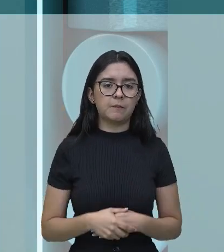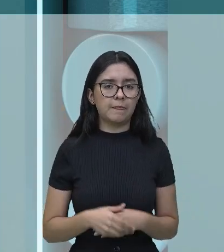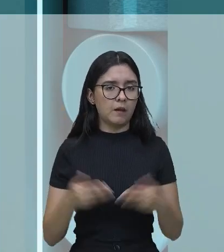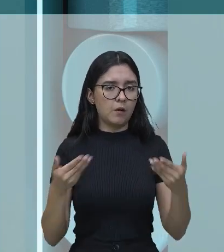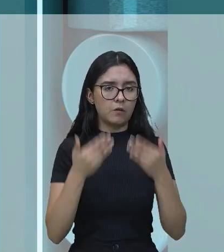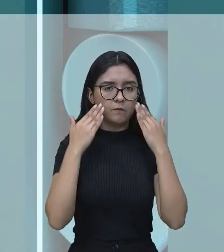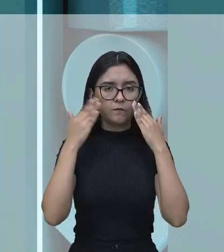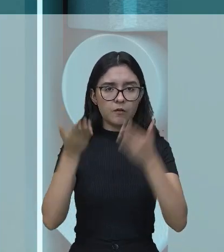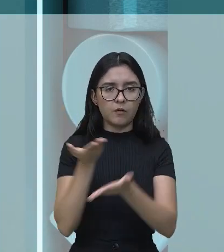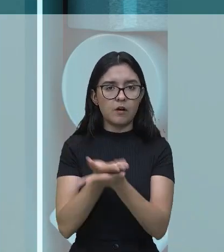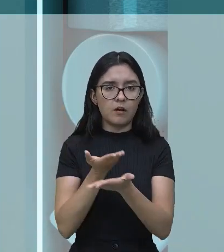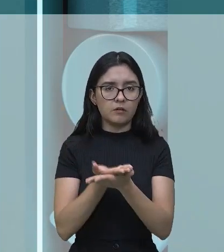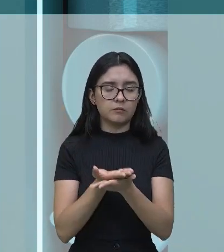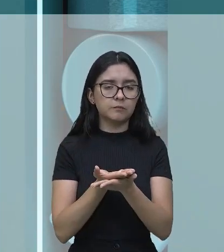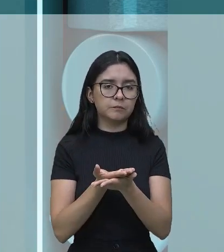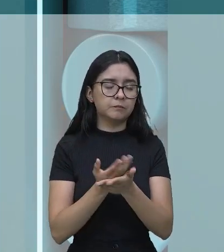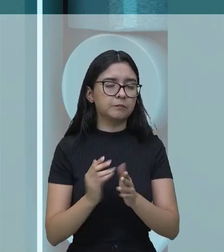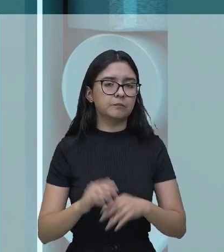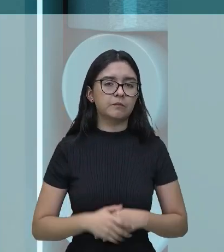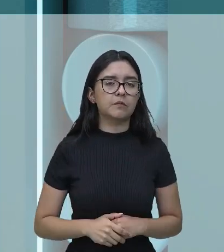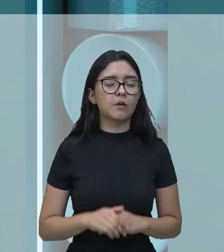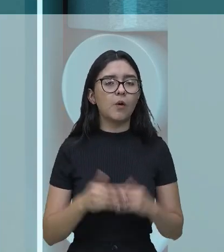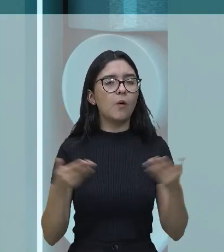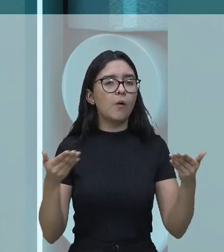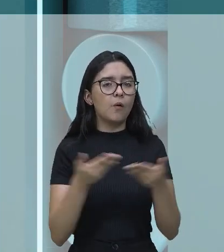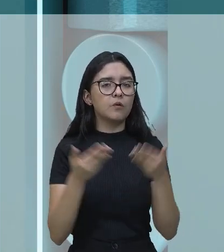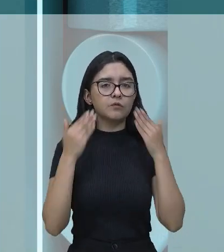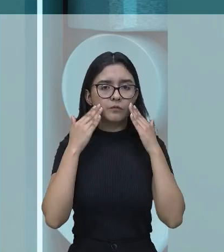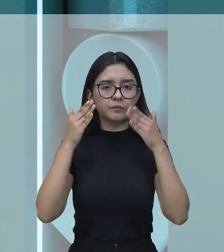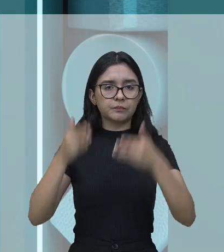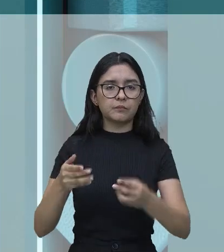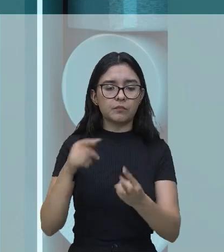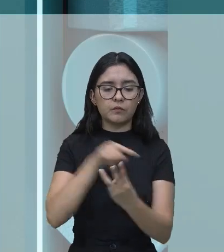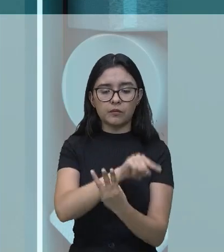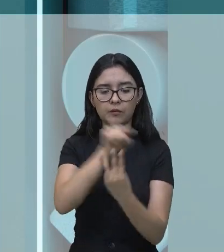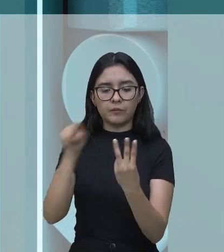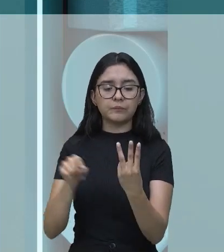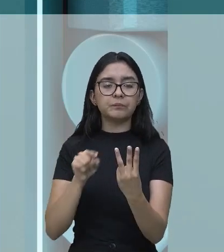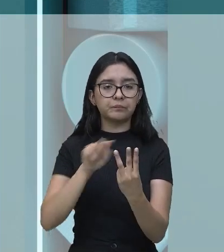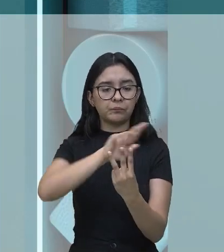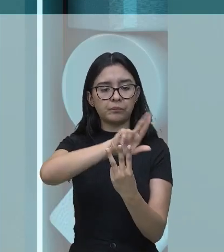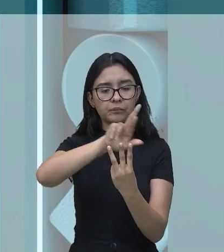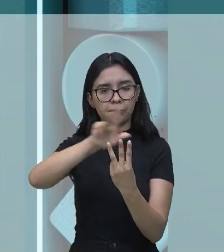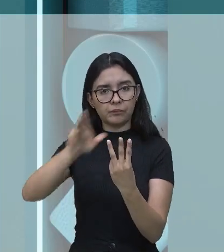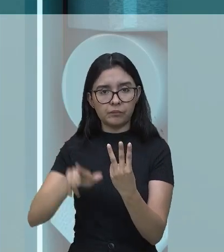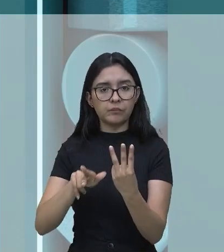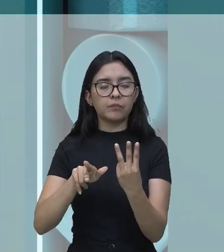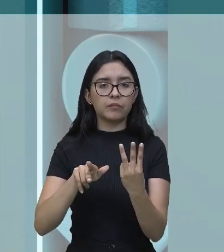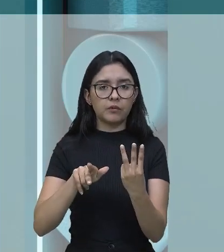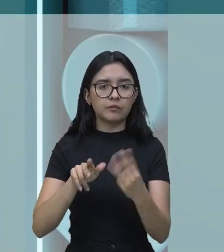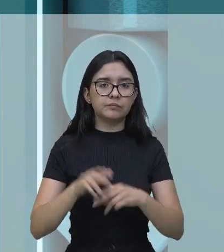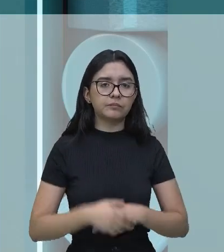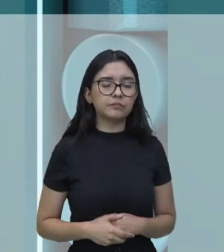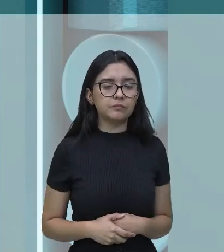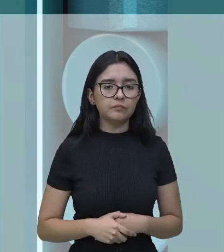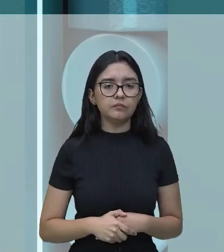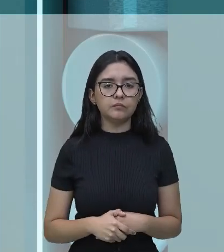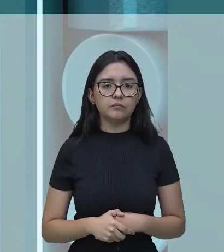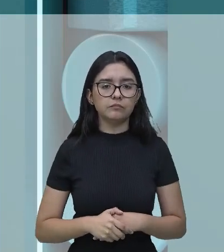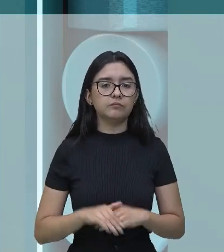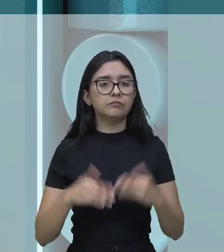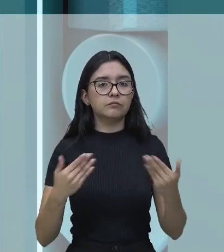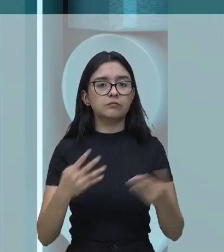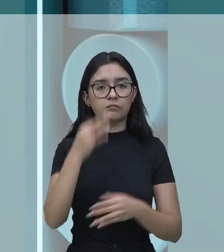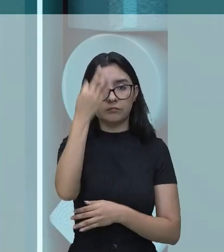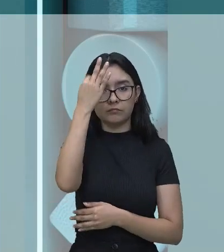dessa aula, tá? Então, nós vamos focalizar 3 momentos distintos, segundo este